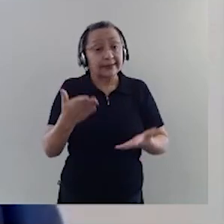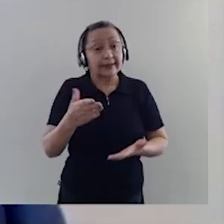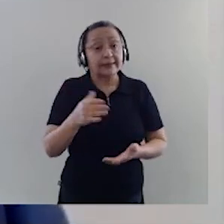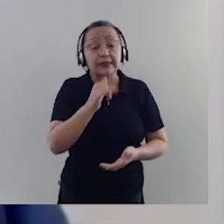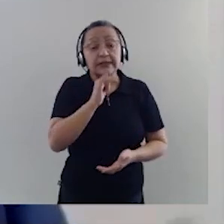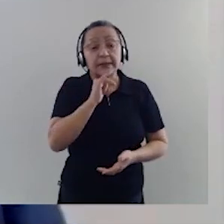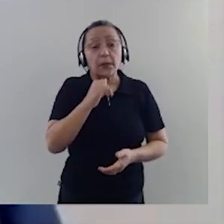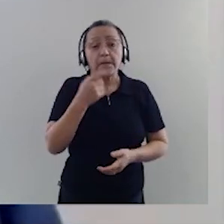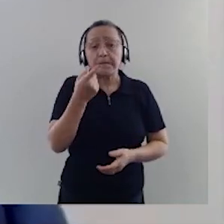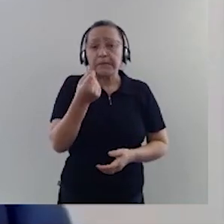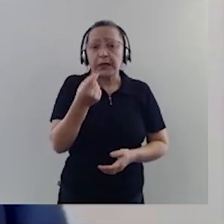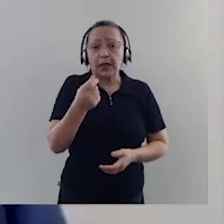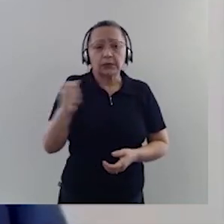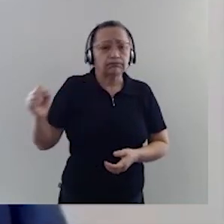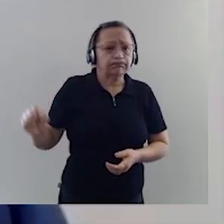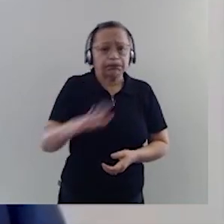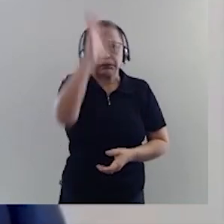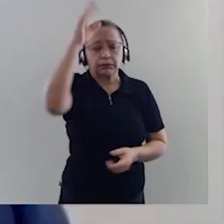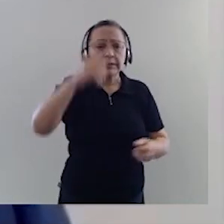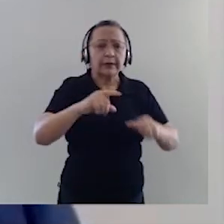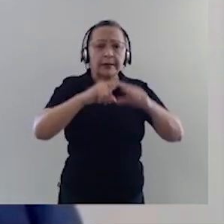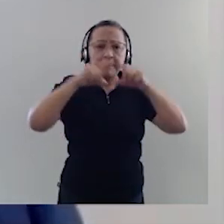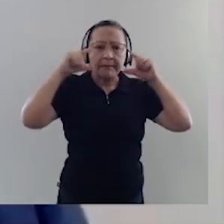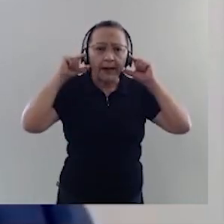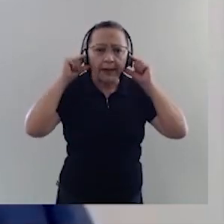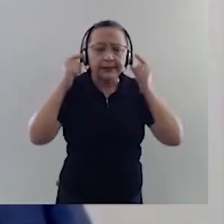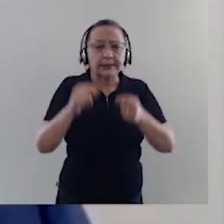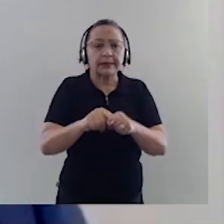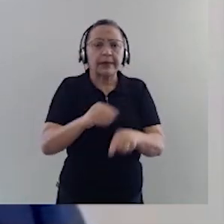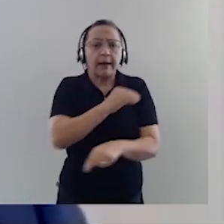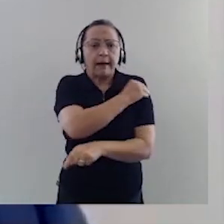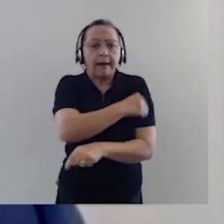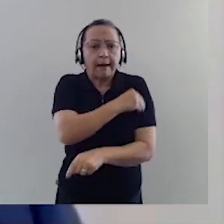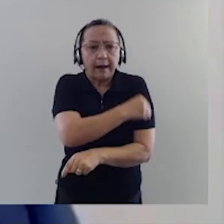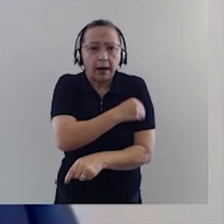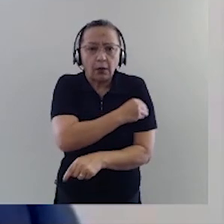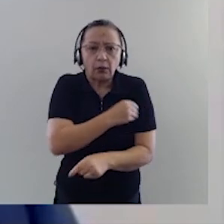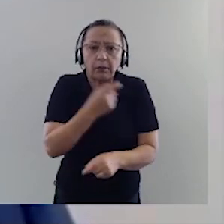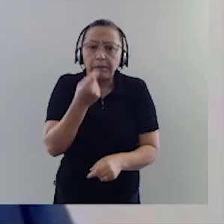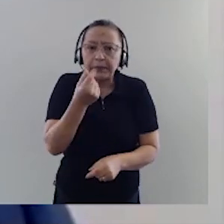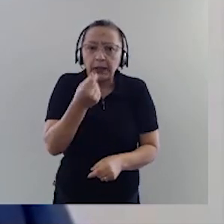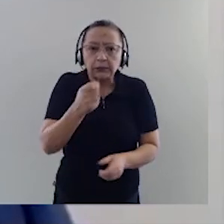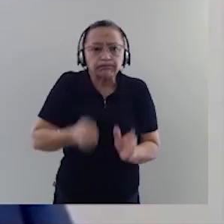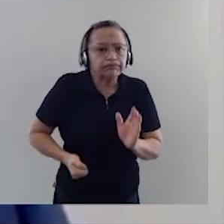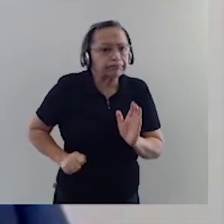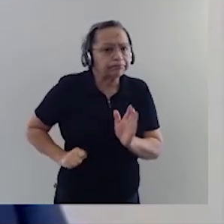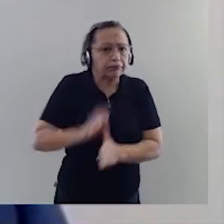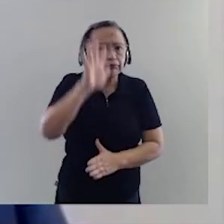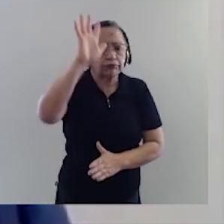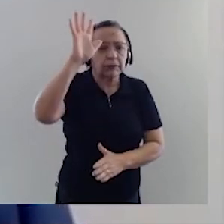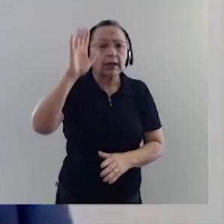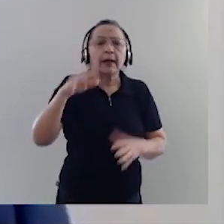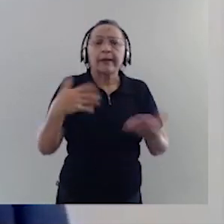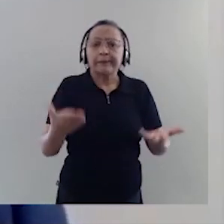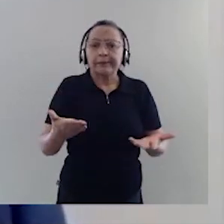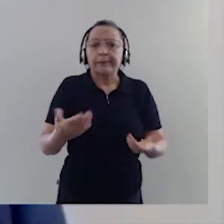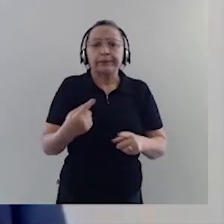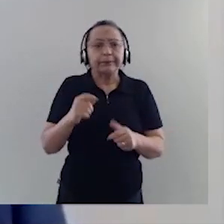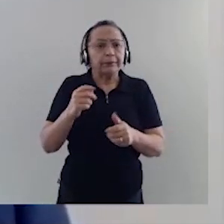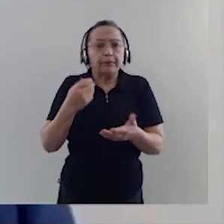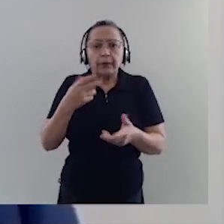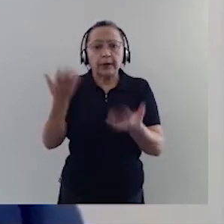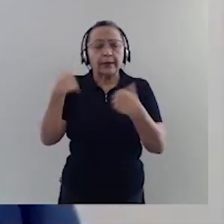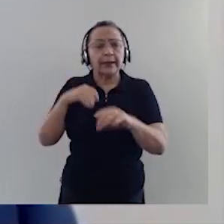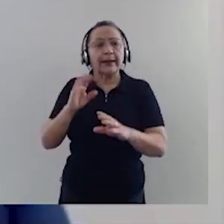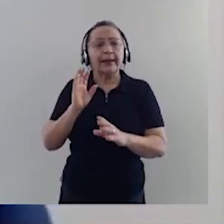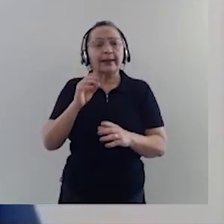de máscaras e álcool gel que se tomou, a ponto de se criar uma recomendação na